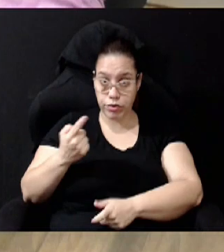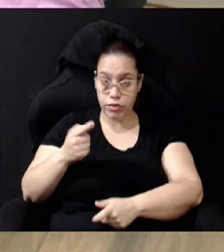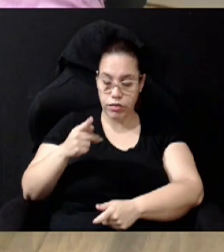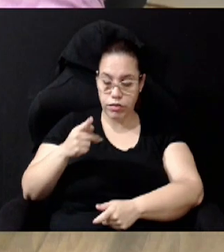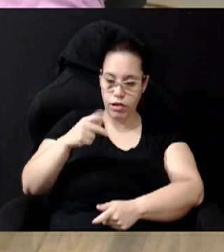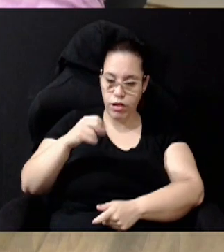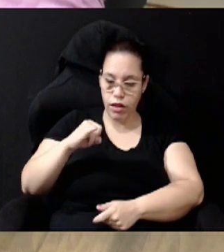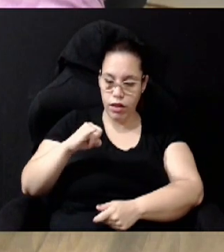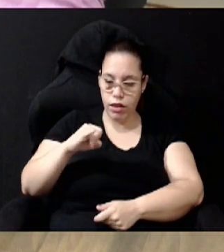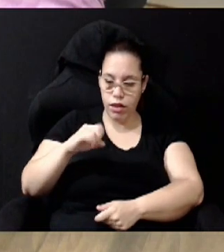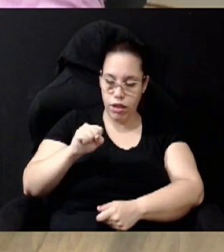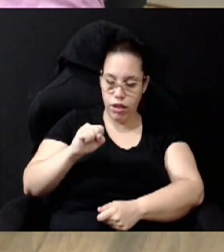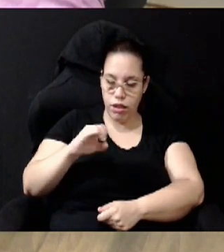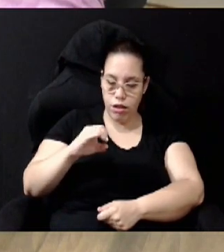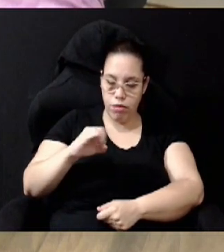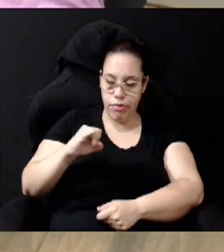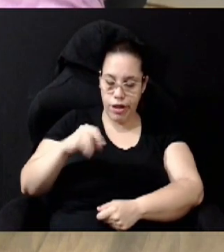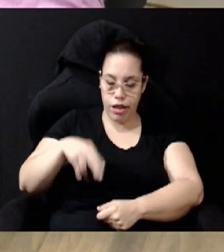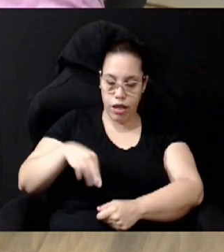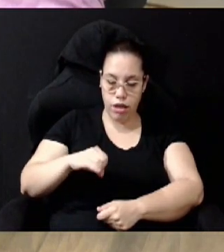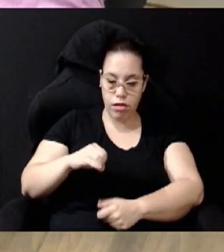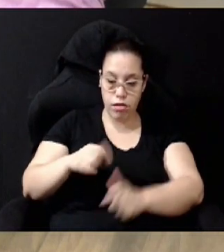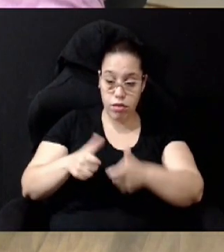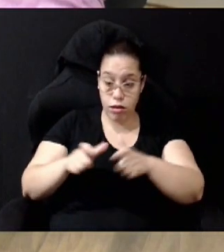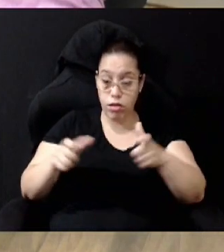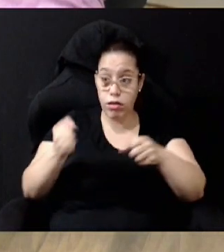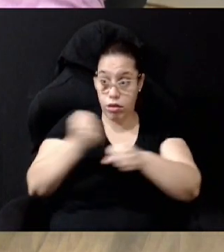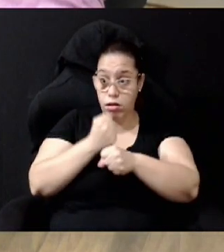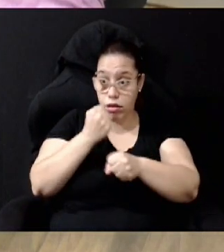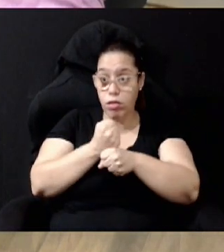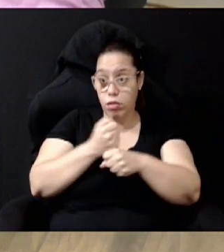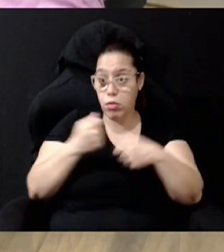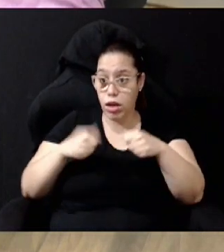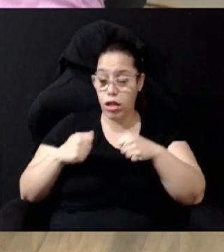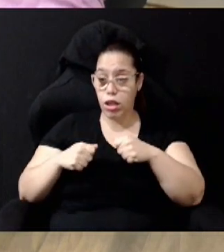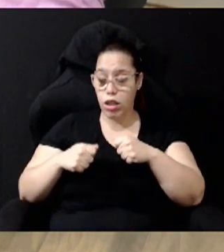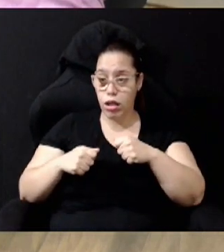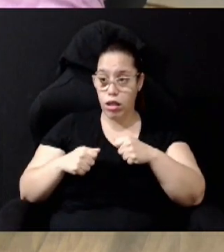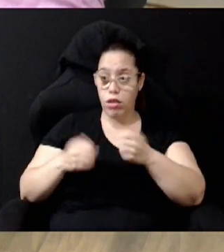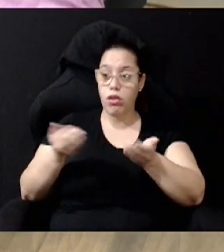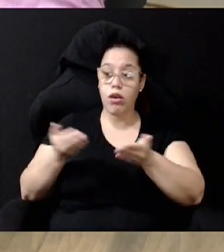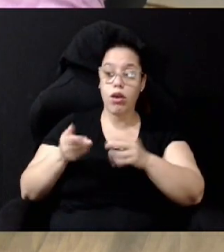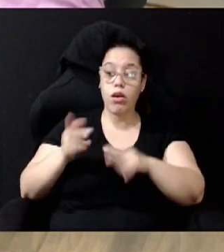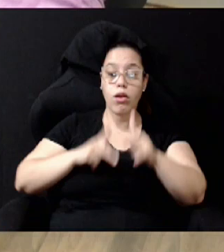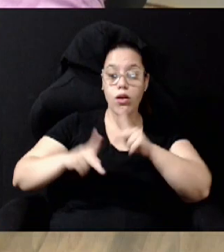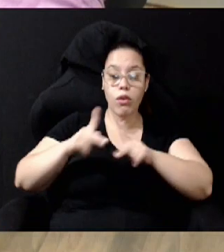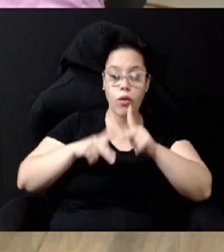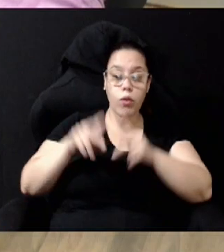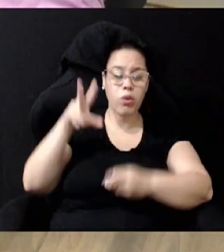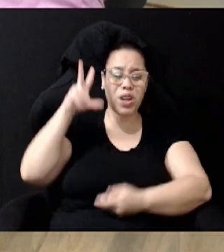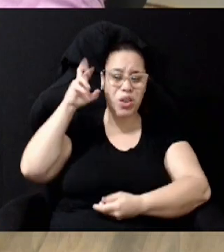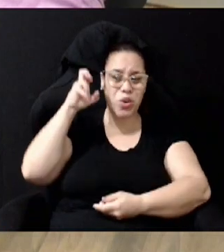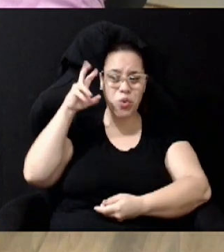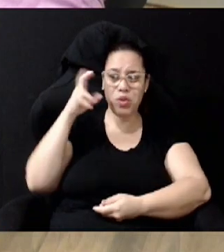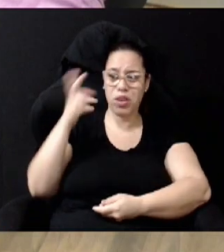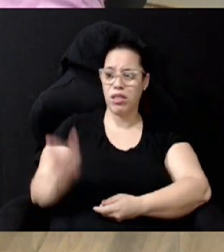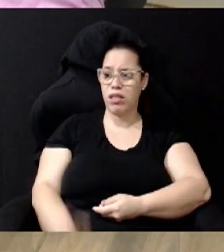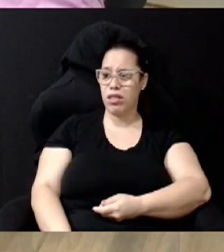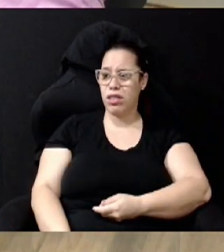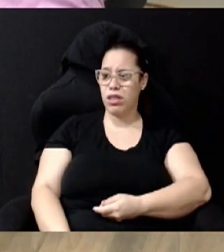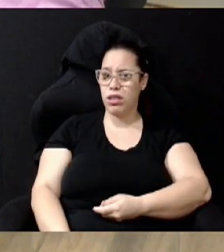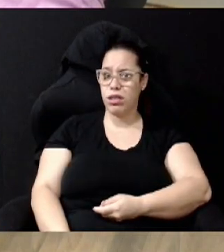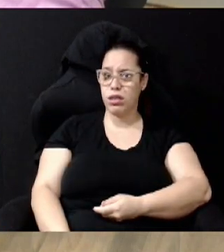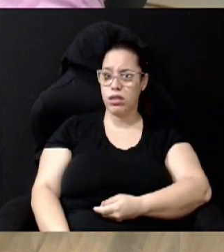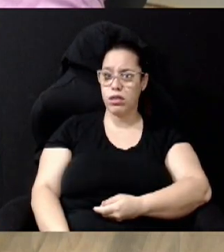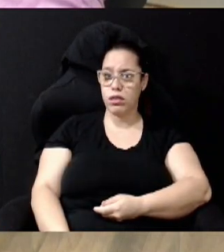concordo, se precisa de uma grande obra de intervenção, precisa. Agora, essa população precisa ser ouvida. Ela será, de alguma